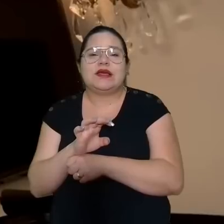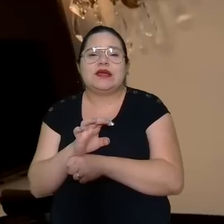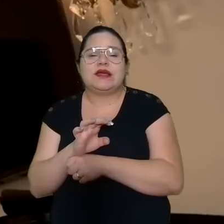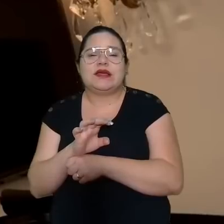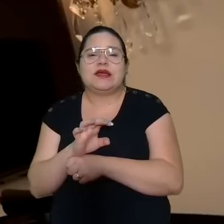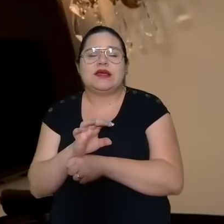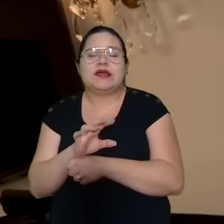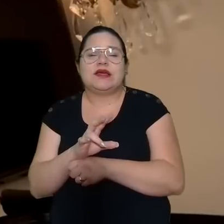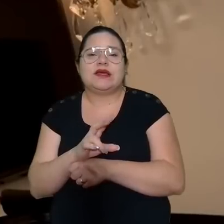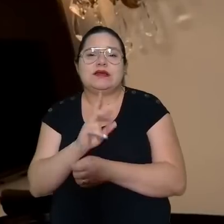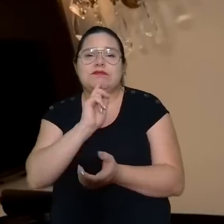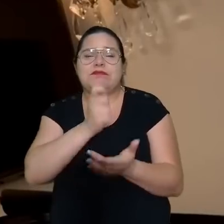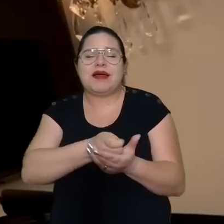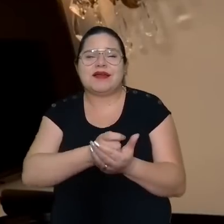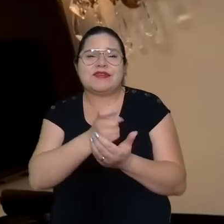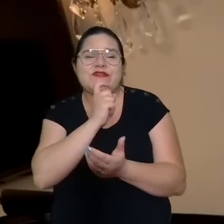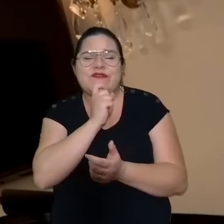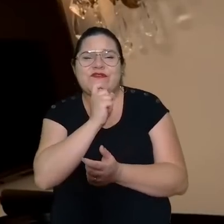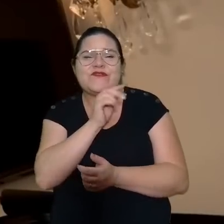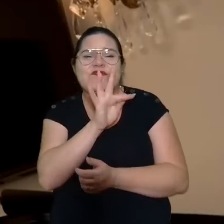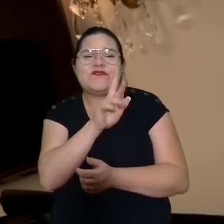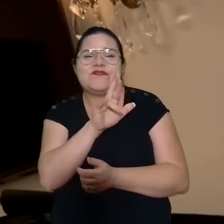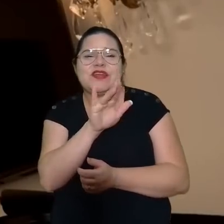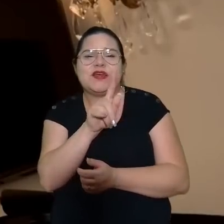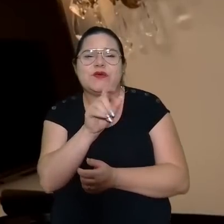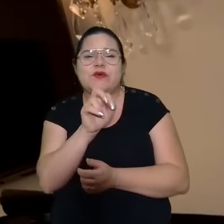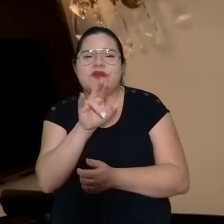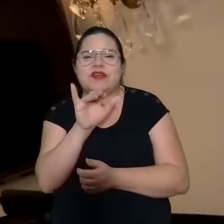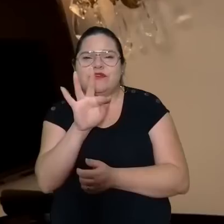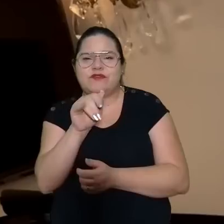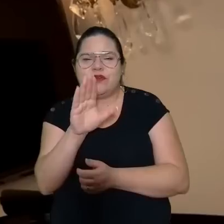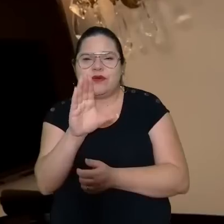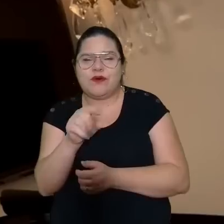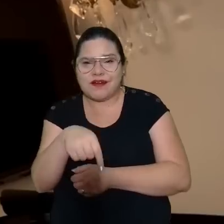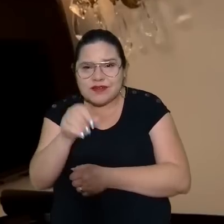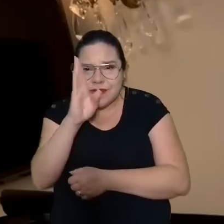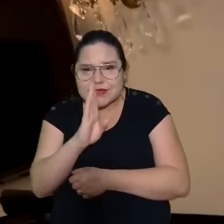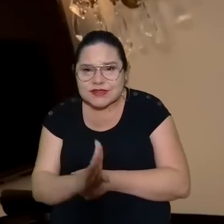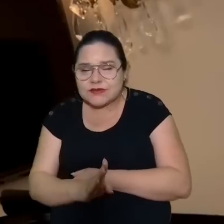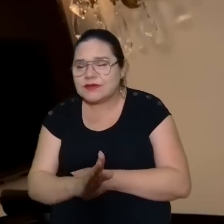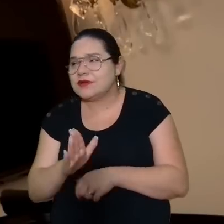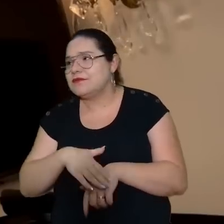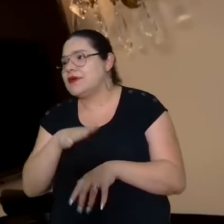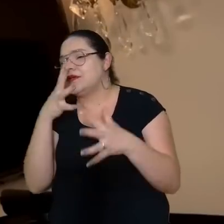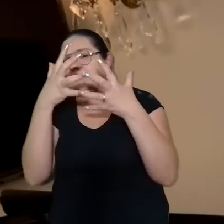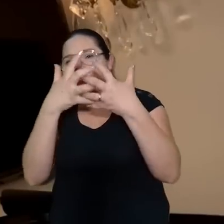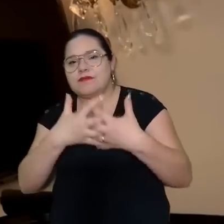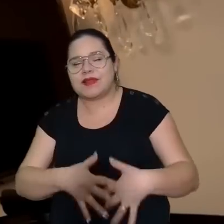Imagina, rodar um frigorífico no Brasil hoje é muito mais complexo, é muito mais